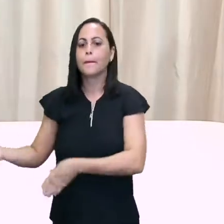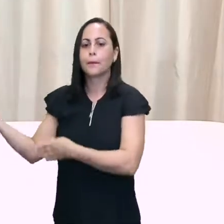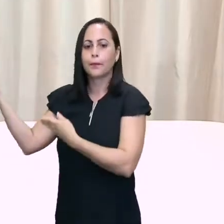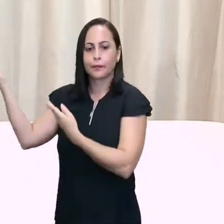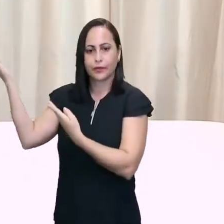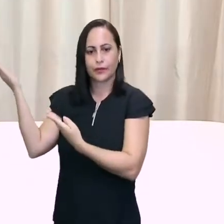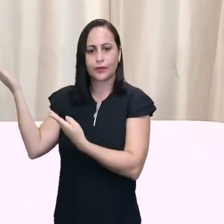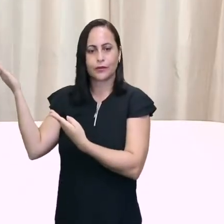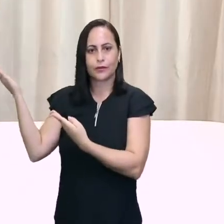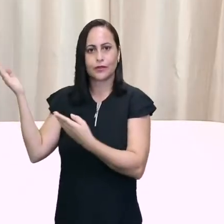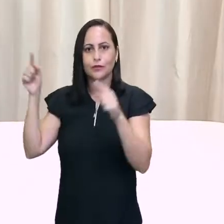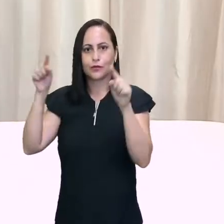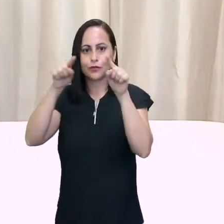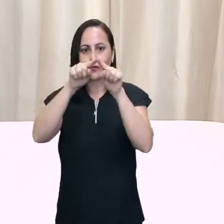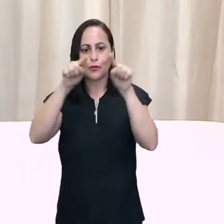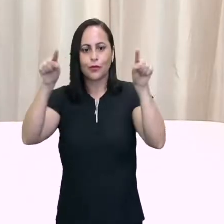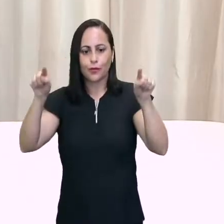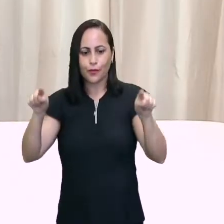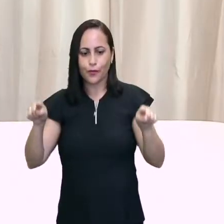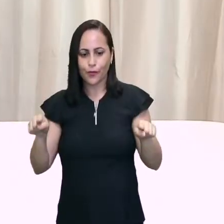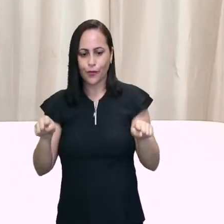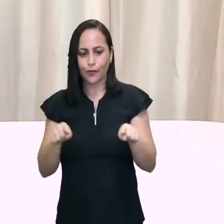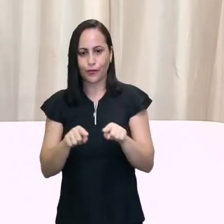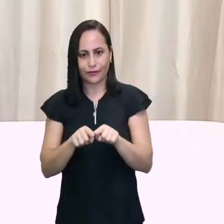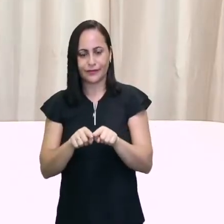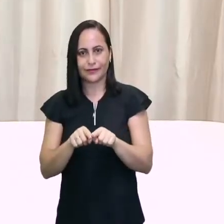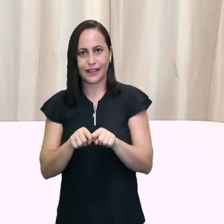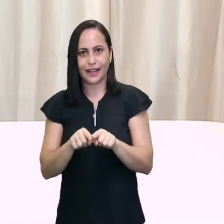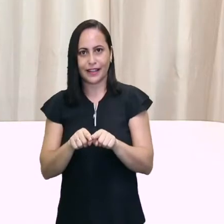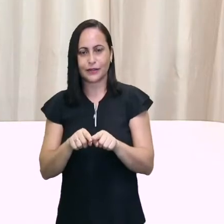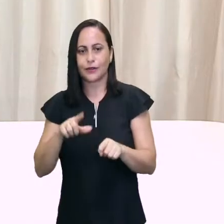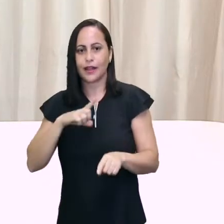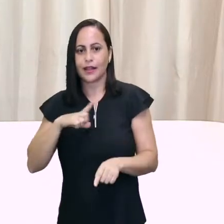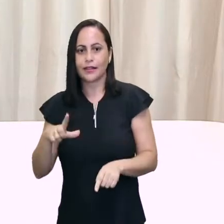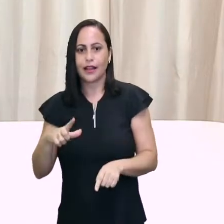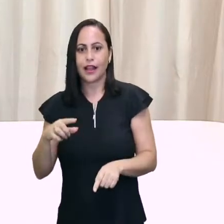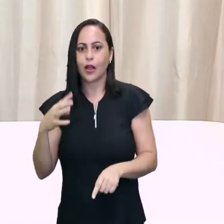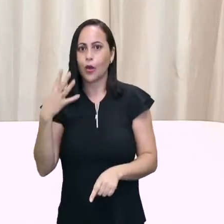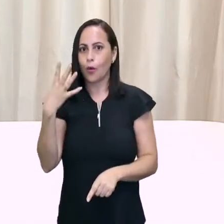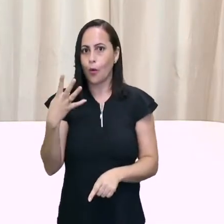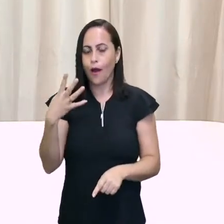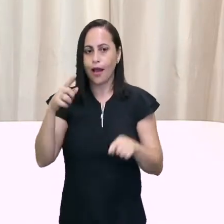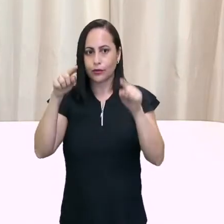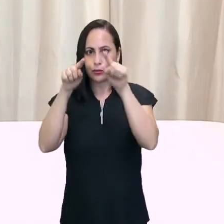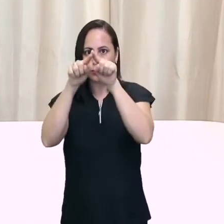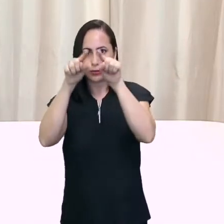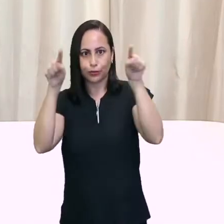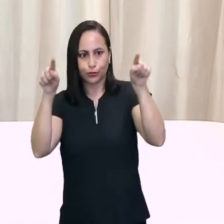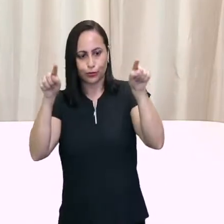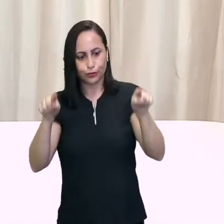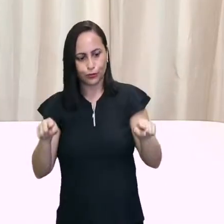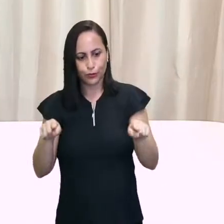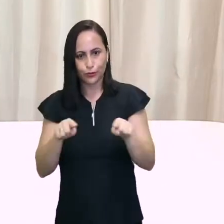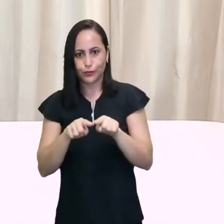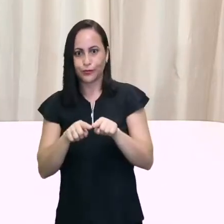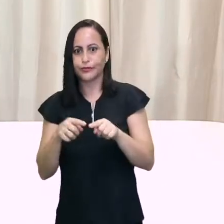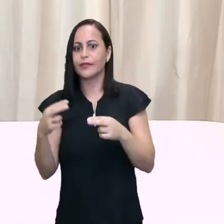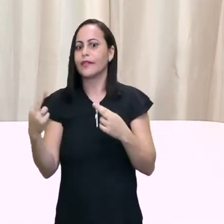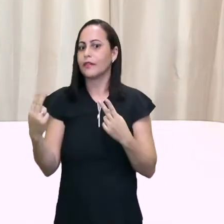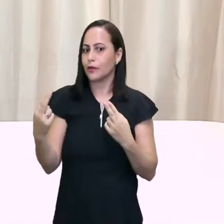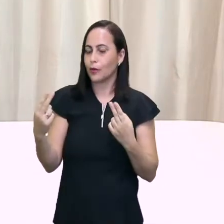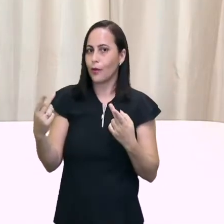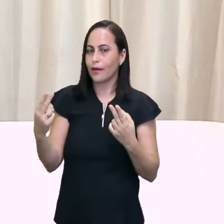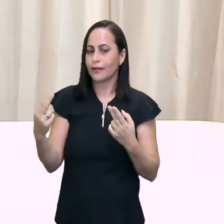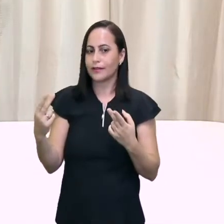Este é o quadrado. Ele tem quatro lados. Todos